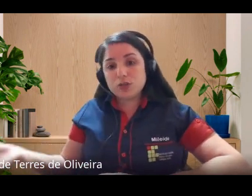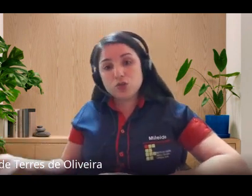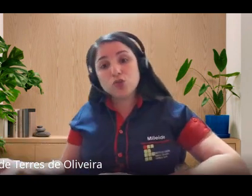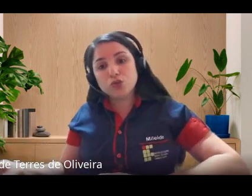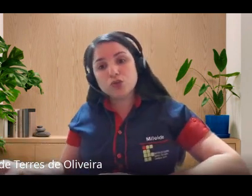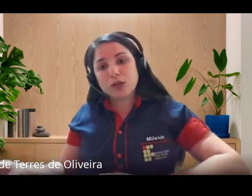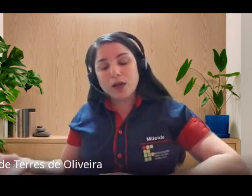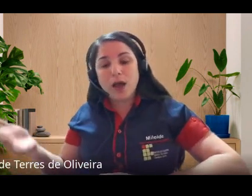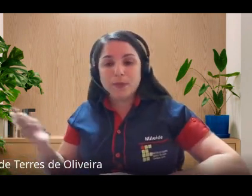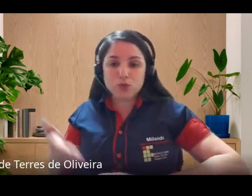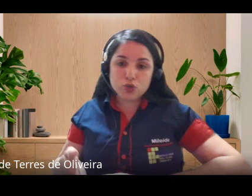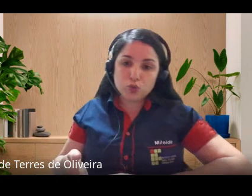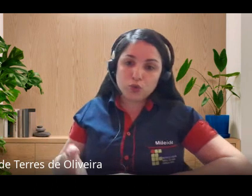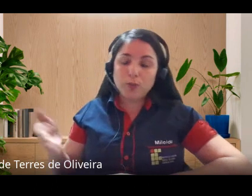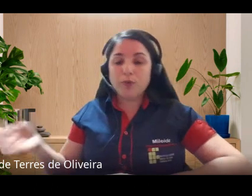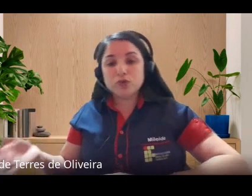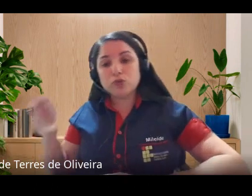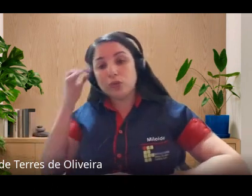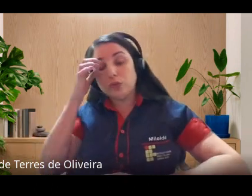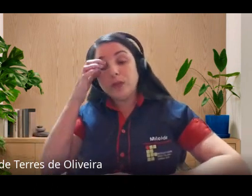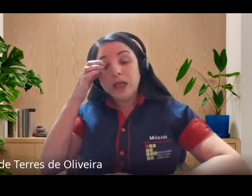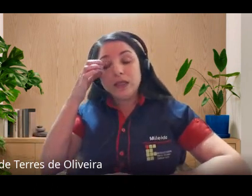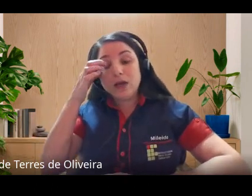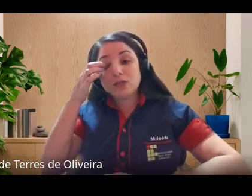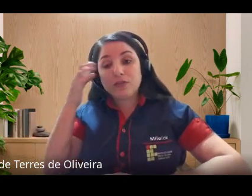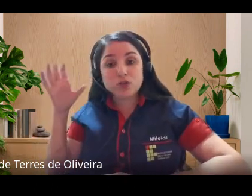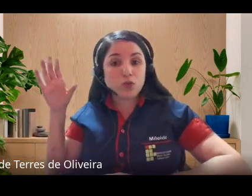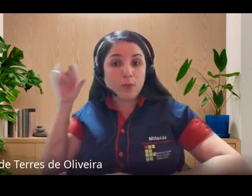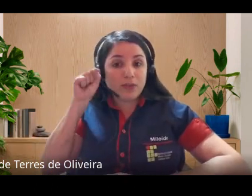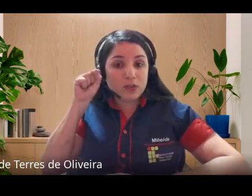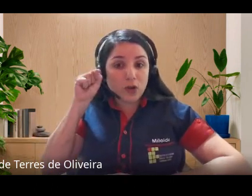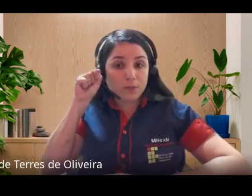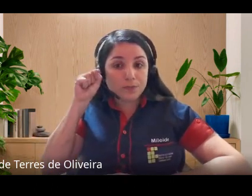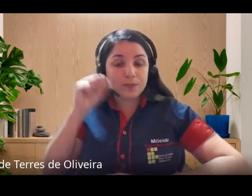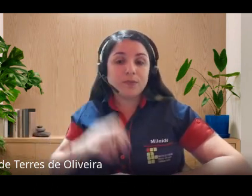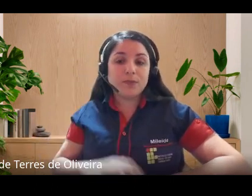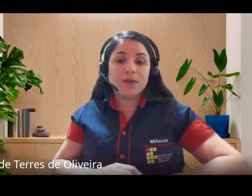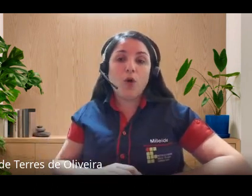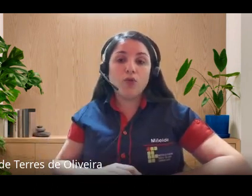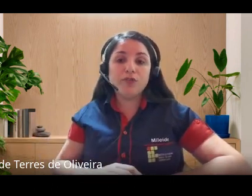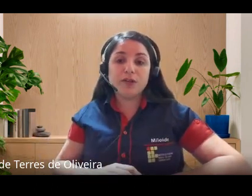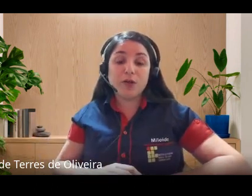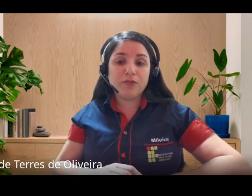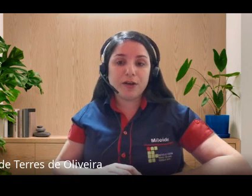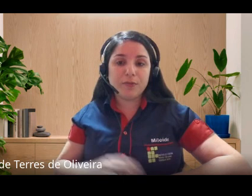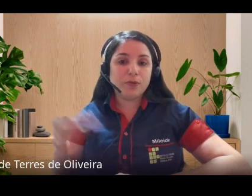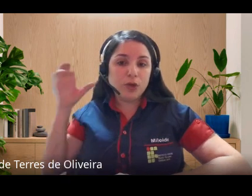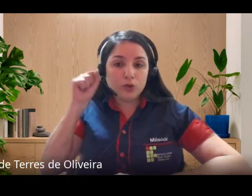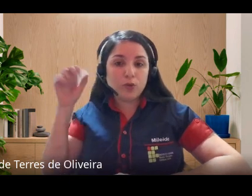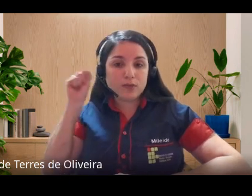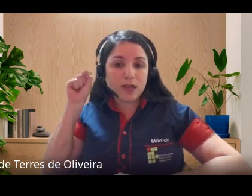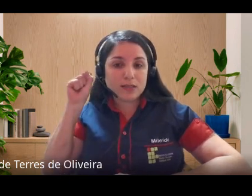de surdos, né? Pessoa surda, o povo surdo. Então, se eu faço uma vez só, ouvir é o